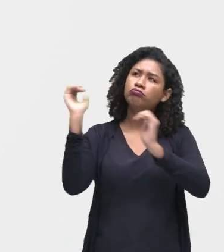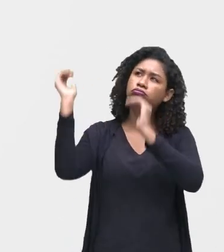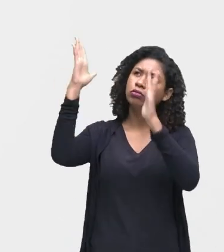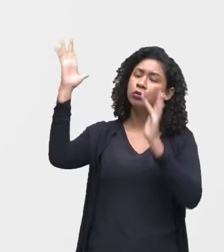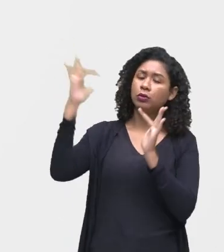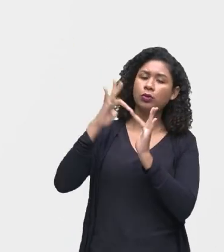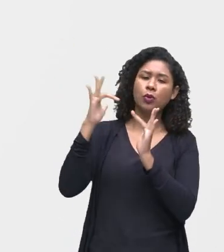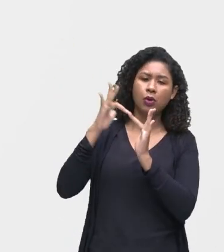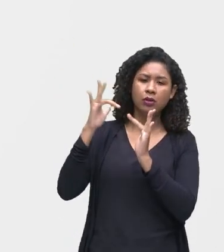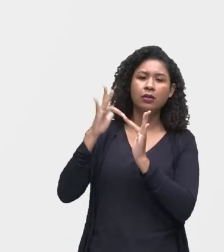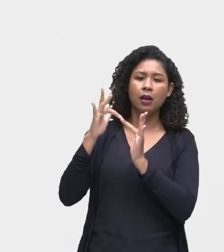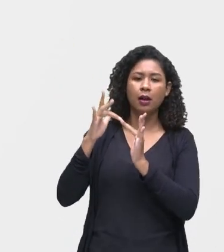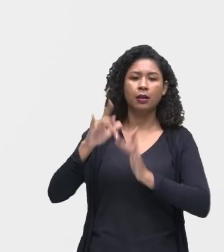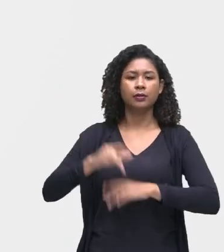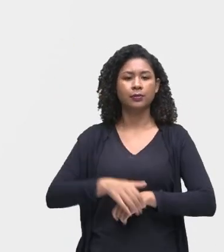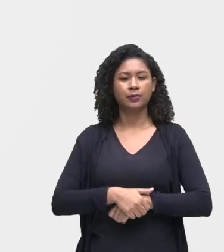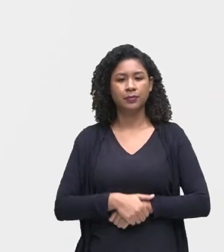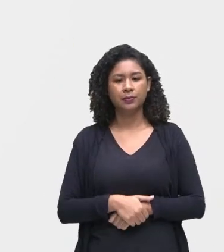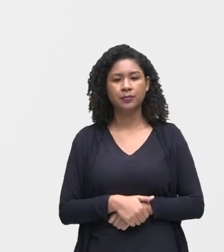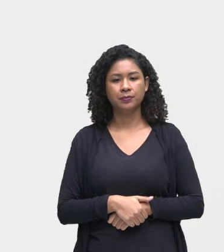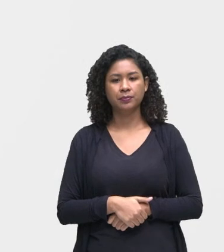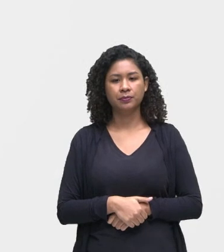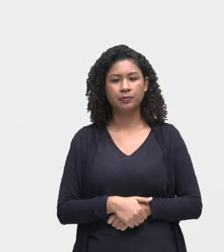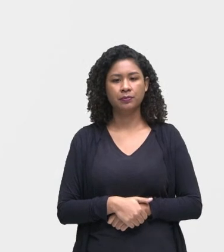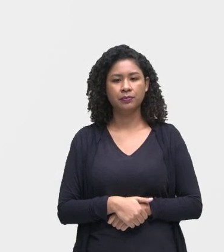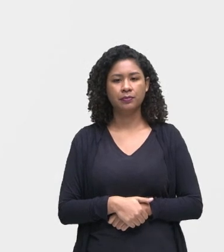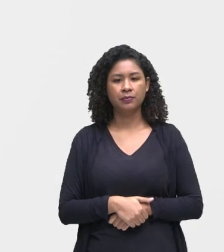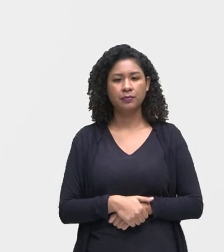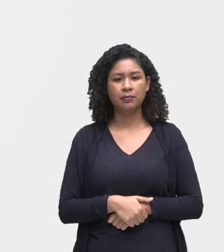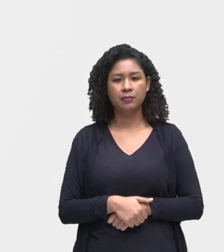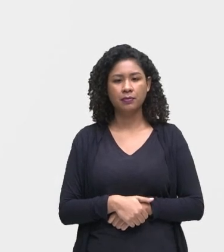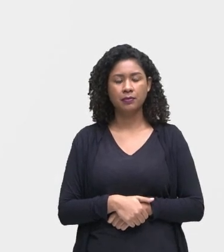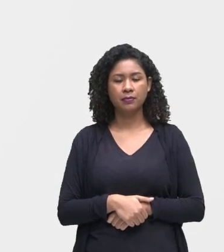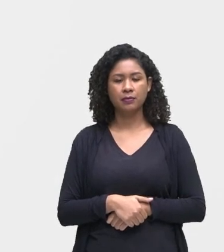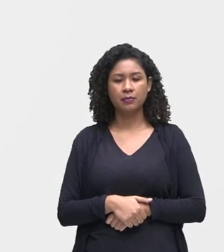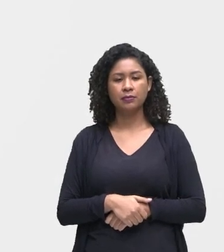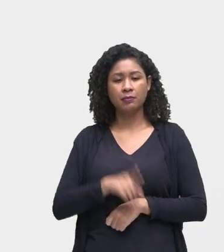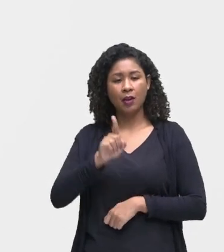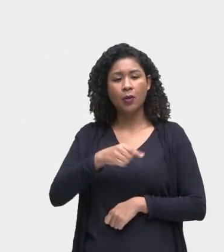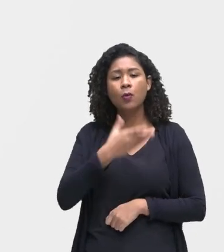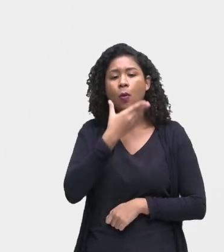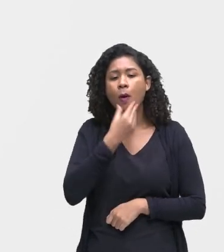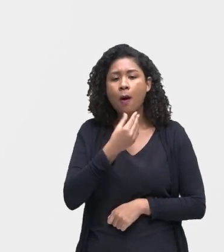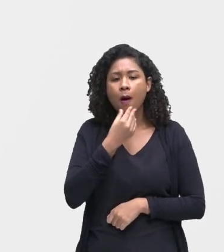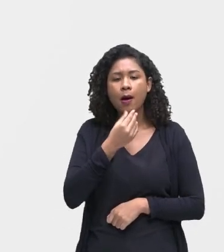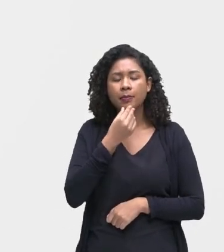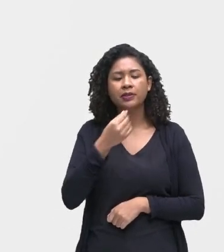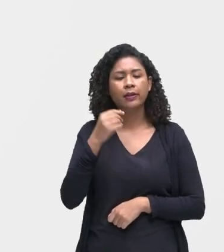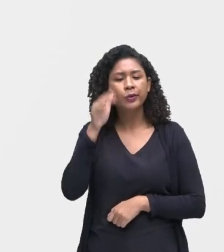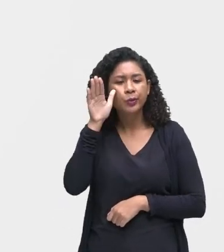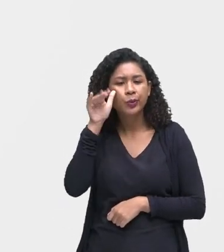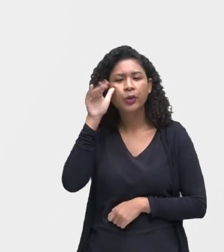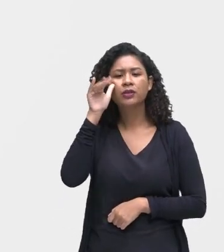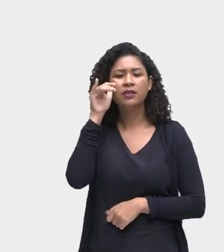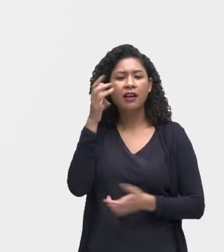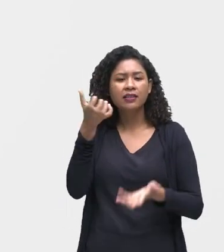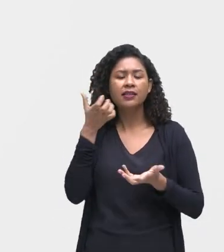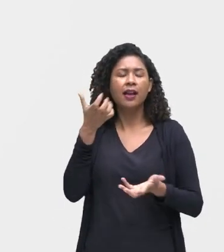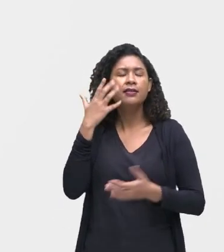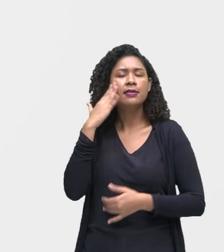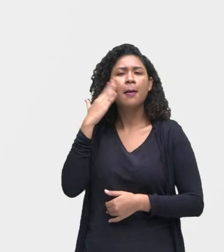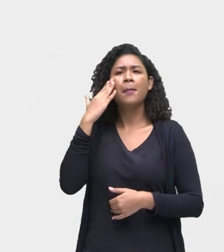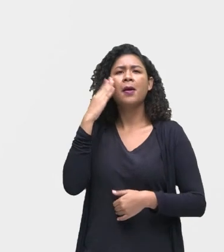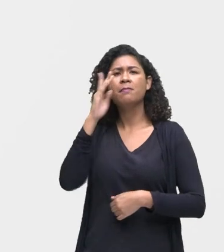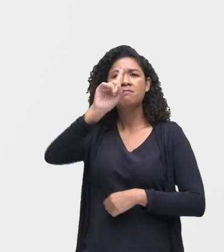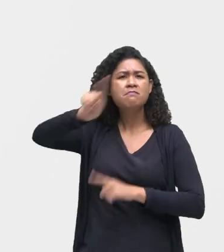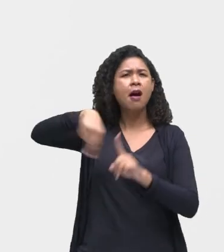sentido radical do homem que tem sede de infinito diante de sua finitude, né? Então, ela